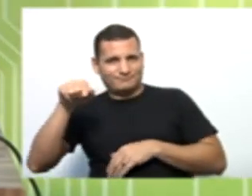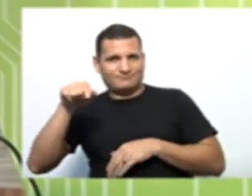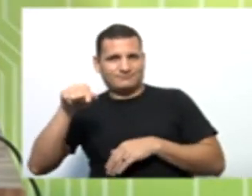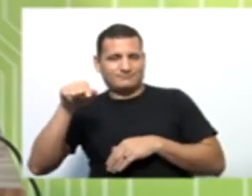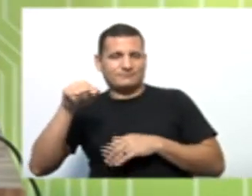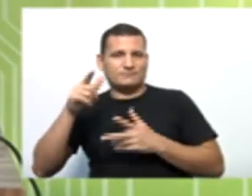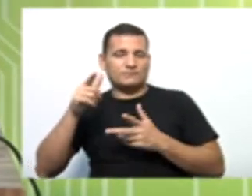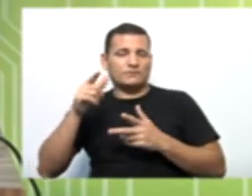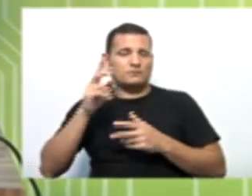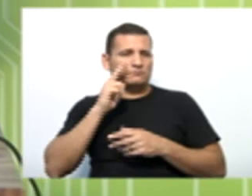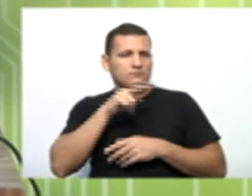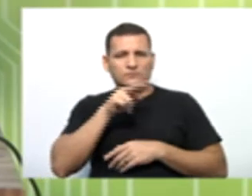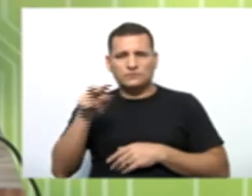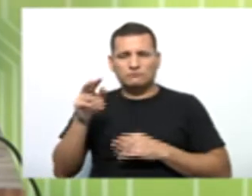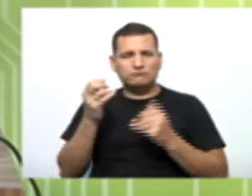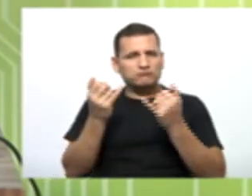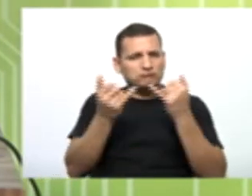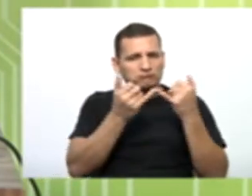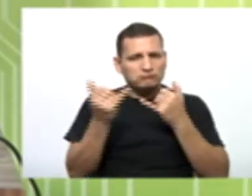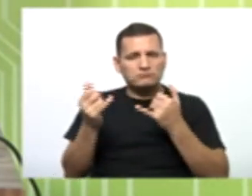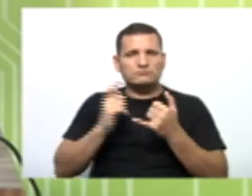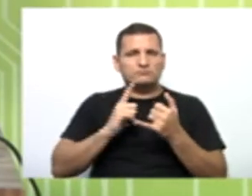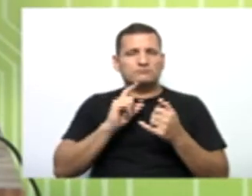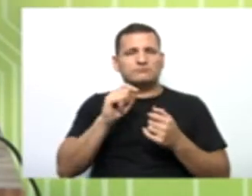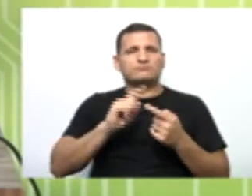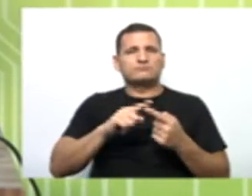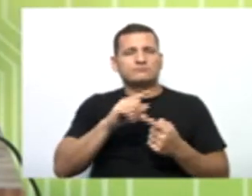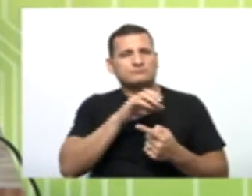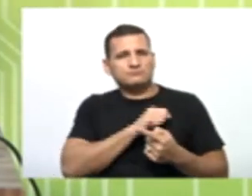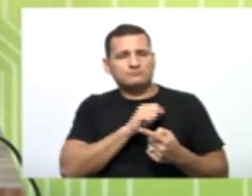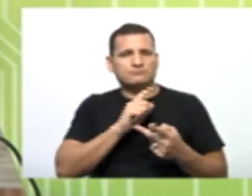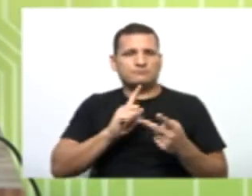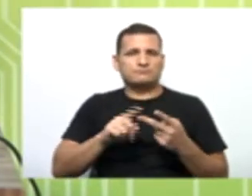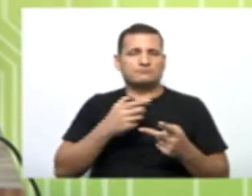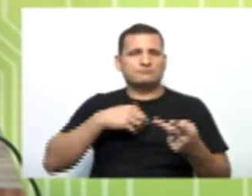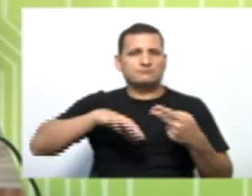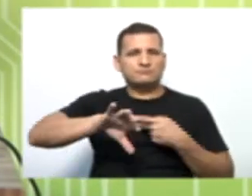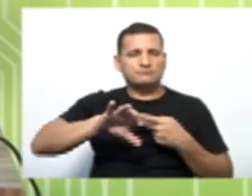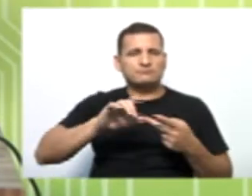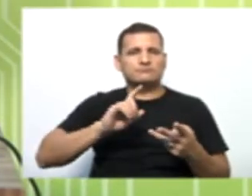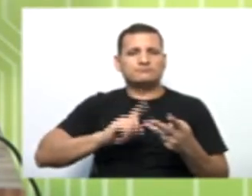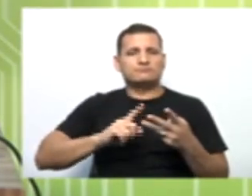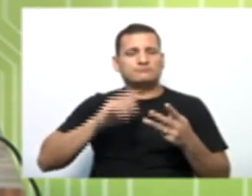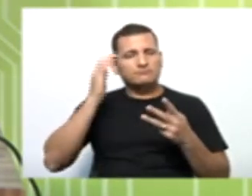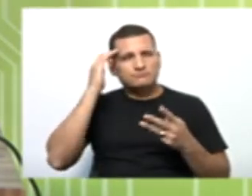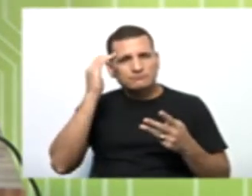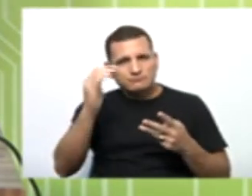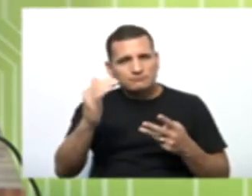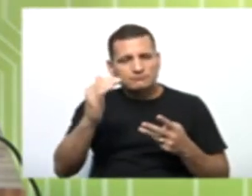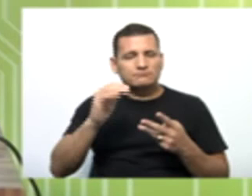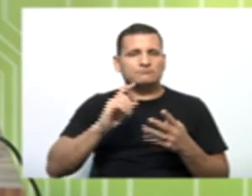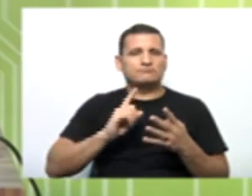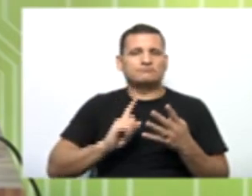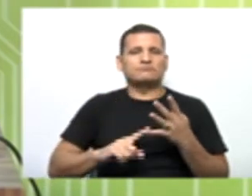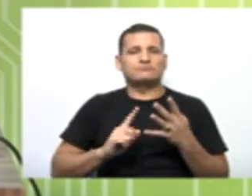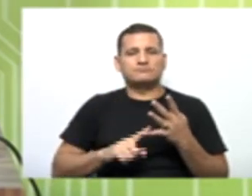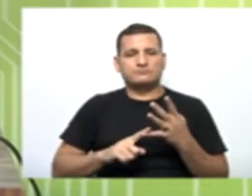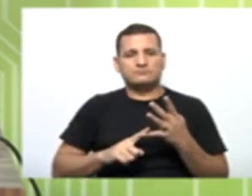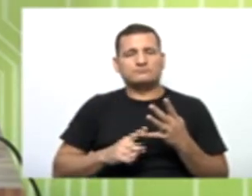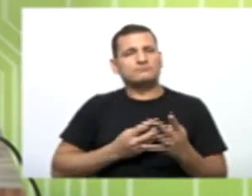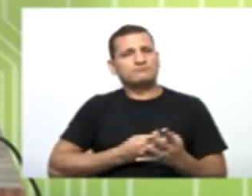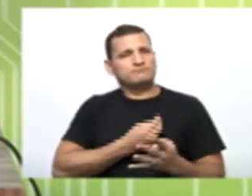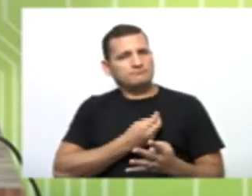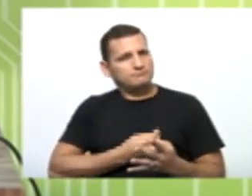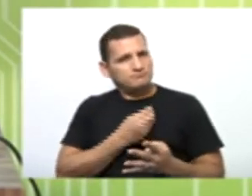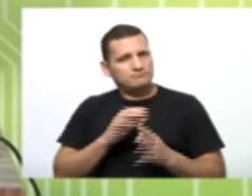princípios semelhantes em relação ao amor, em relação à alteridade, em relação ao respeito ao outro, em relação à